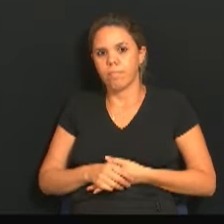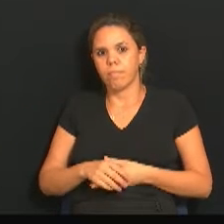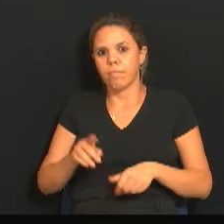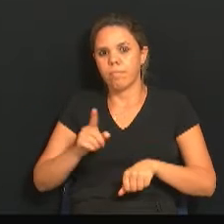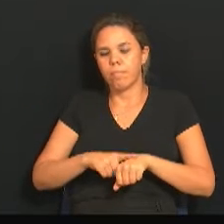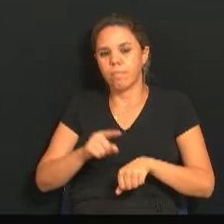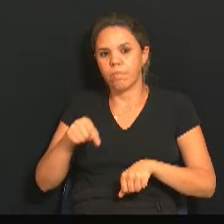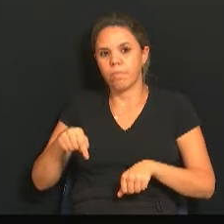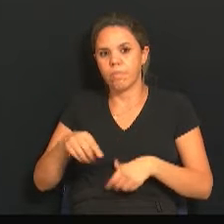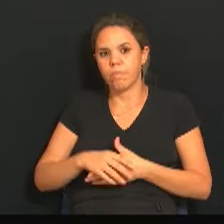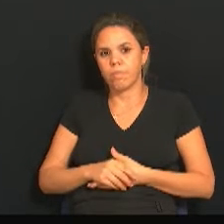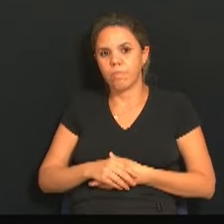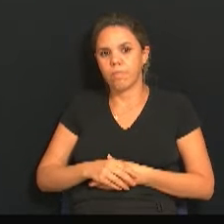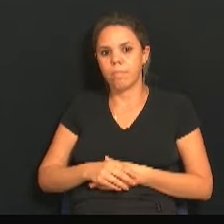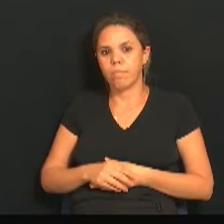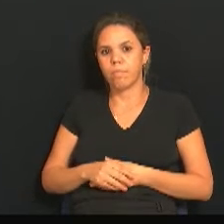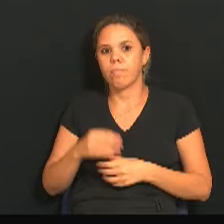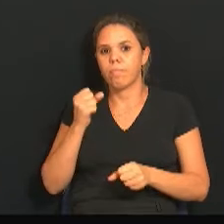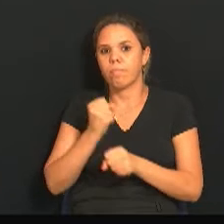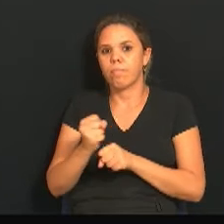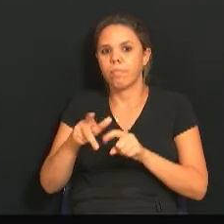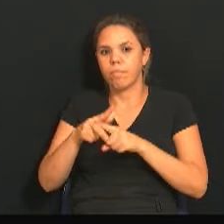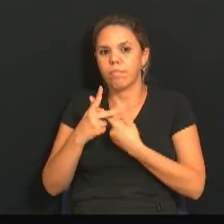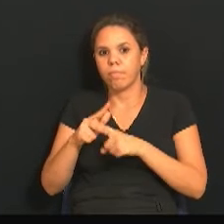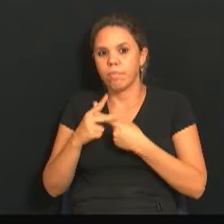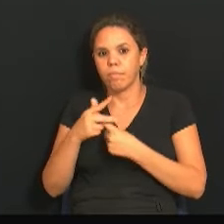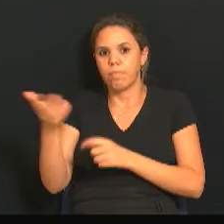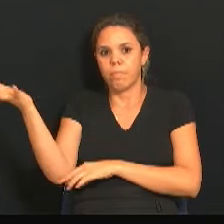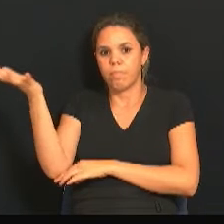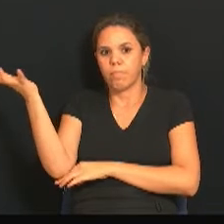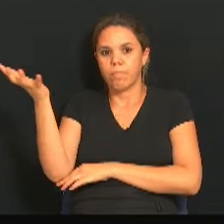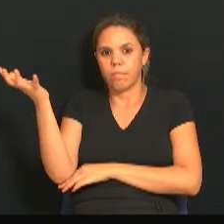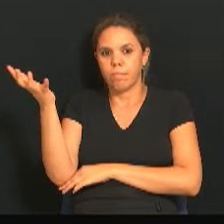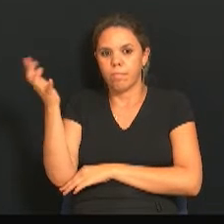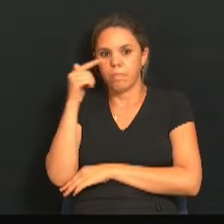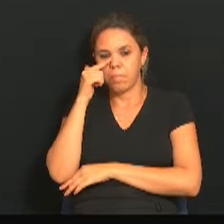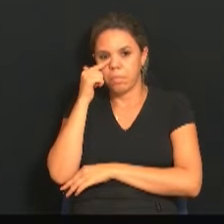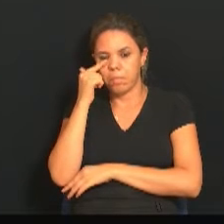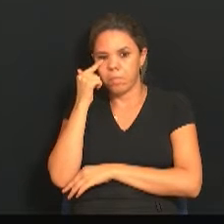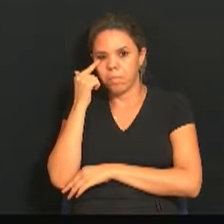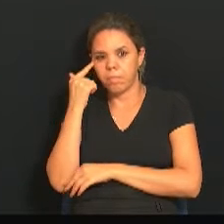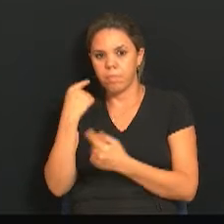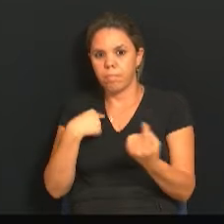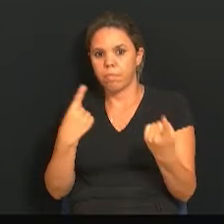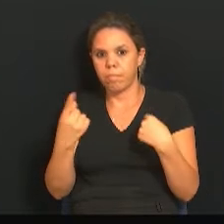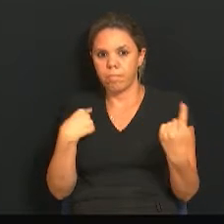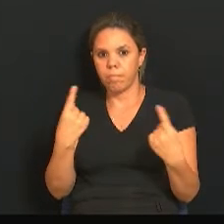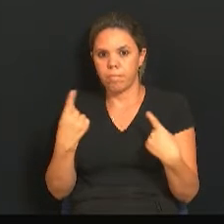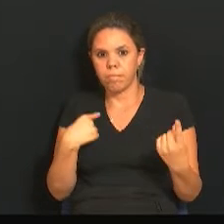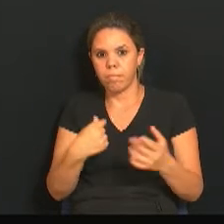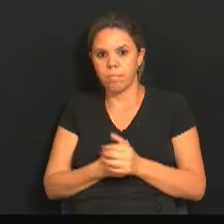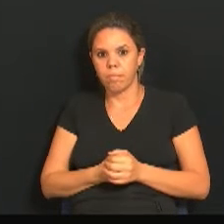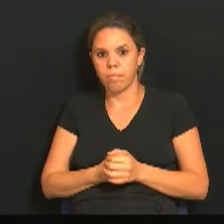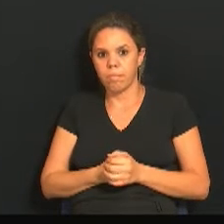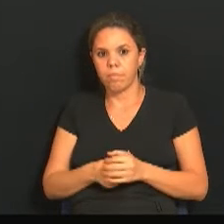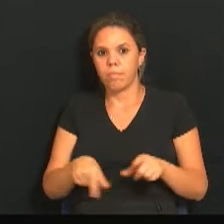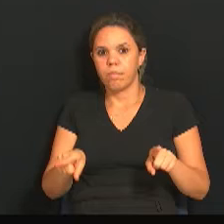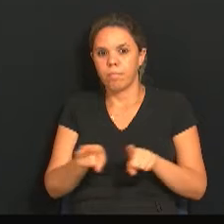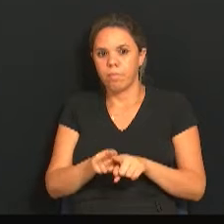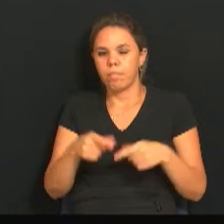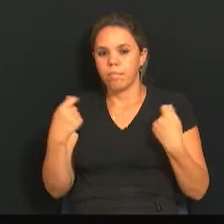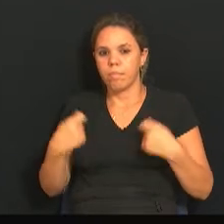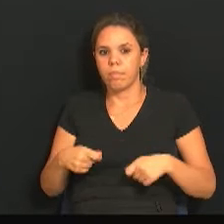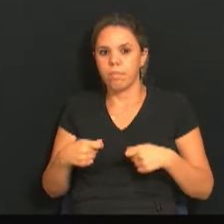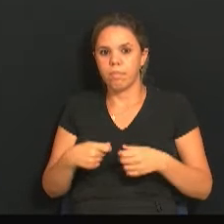de revitalizar Campos Sales, revitalizou a Glicério, mas também precisa ter um